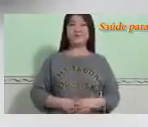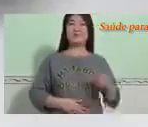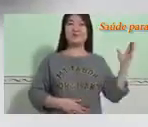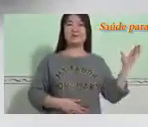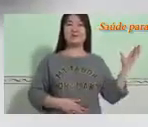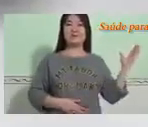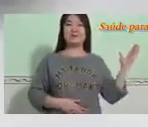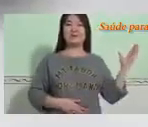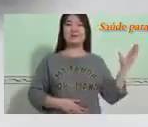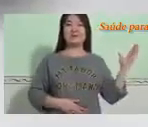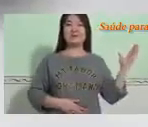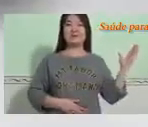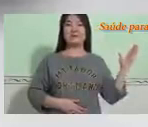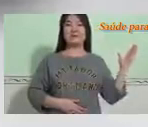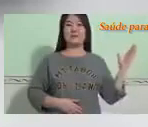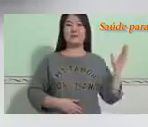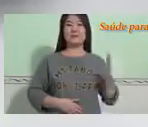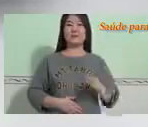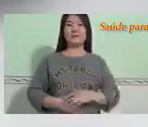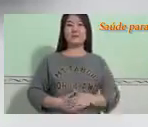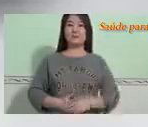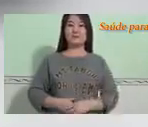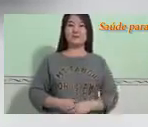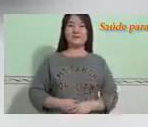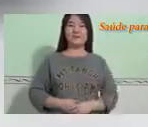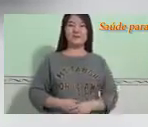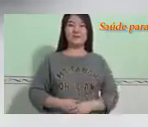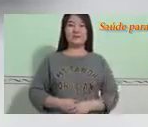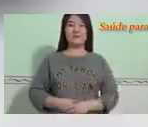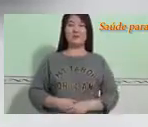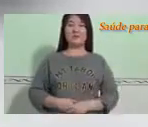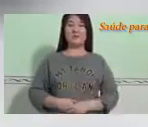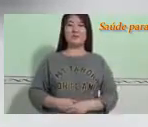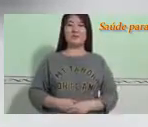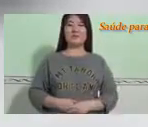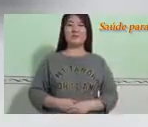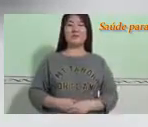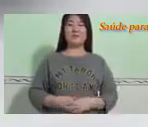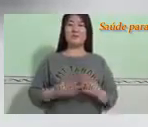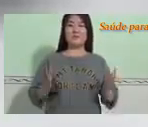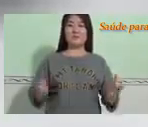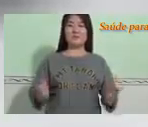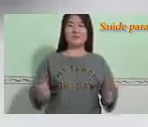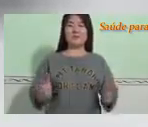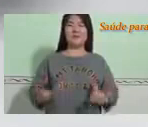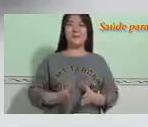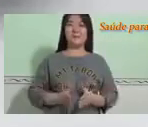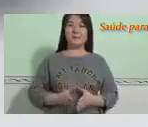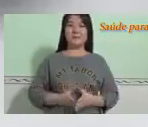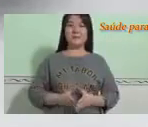nasais, pneumotórax, insuficiência respiratória, diabetes, obstrução das vias